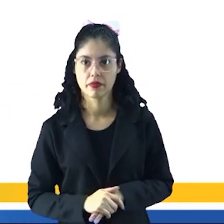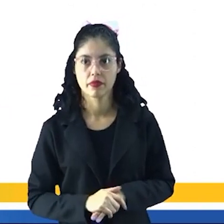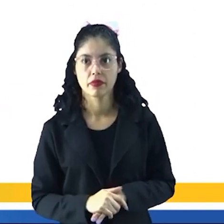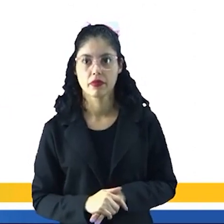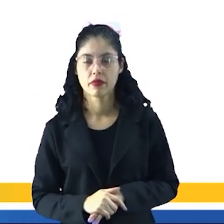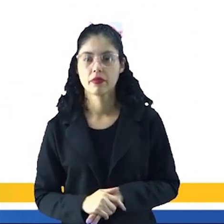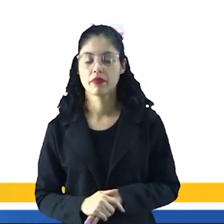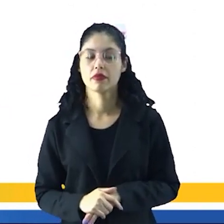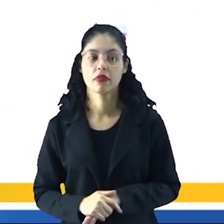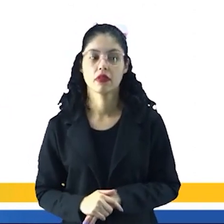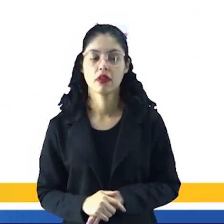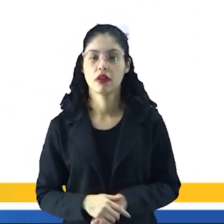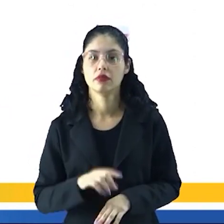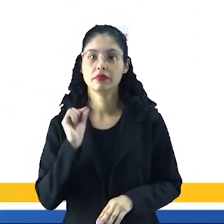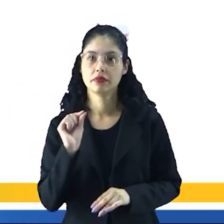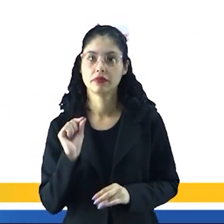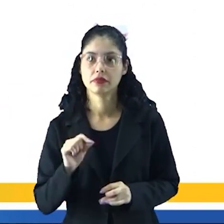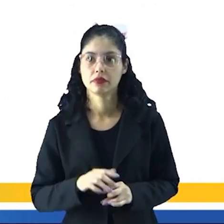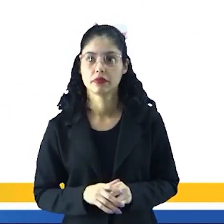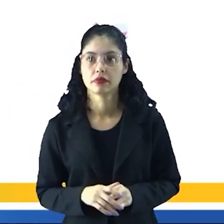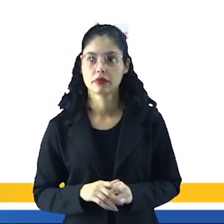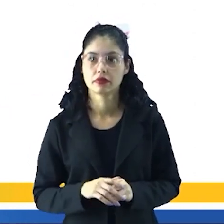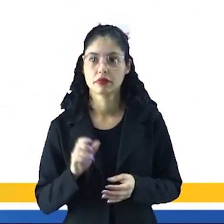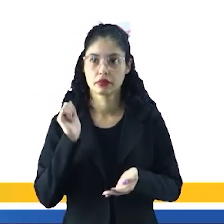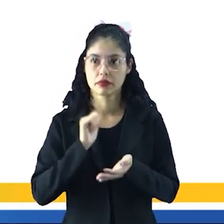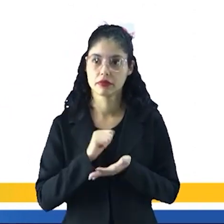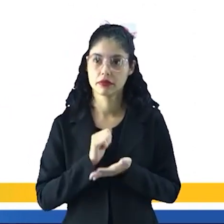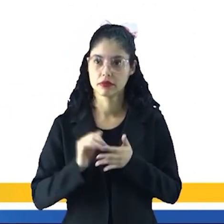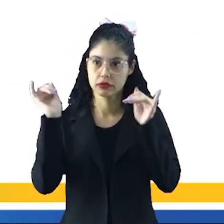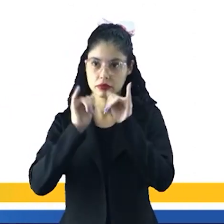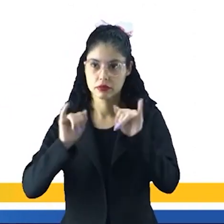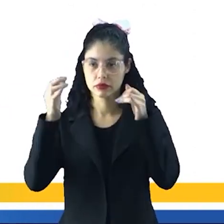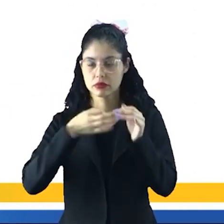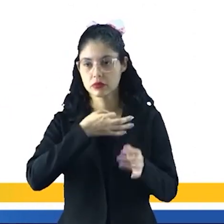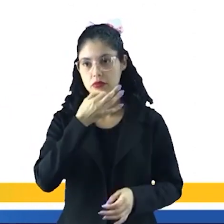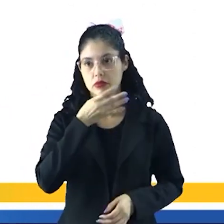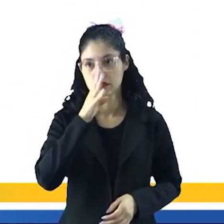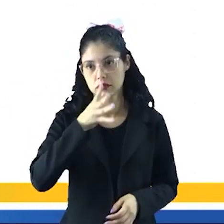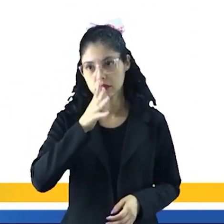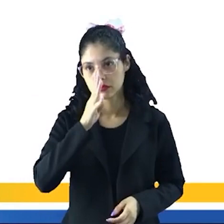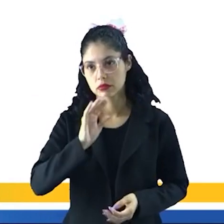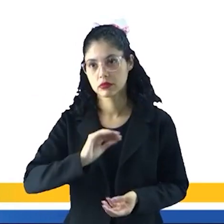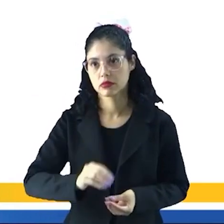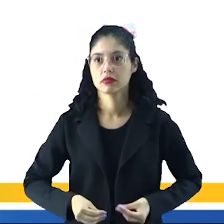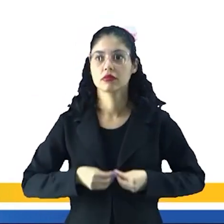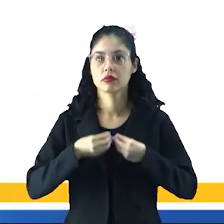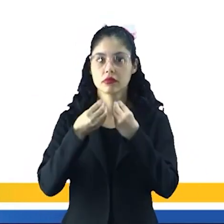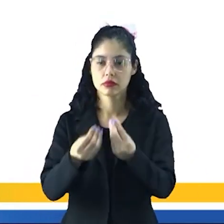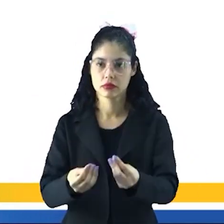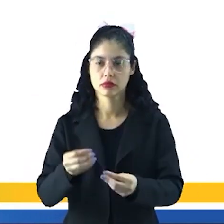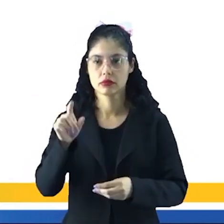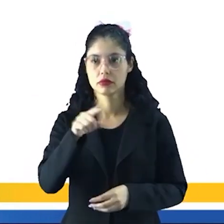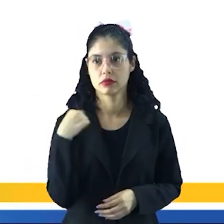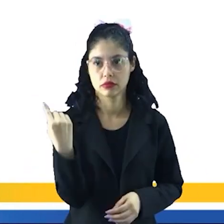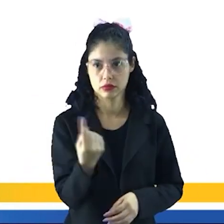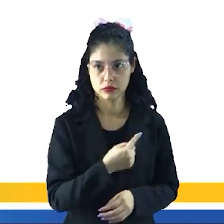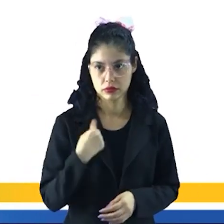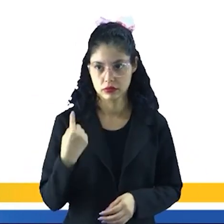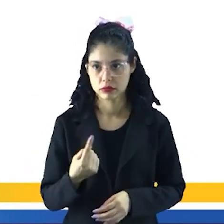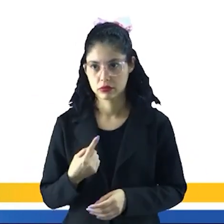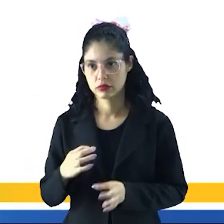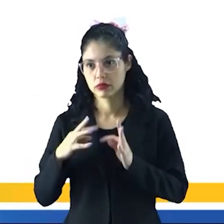outro slide. Ele coloca assim, ó, gravar nas garrafas informações e opiniões críticas e